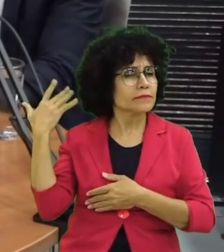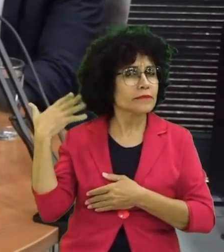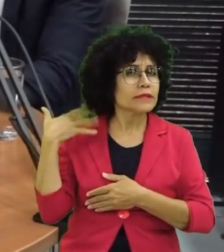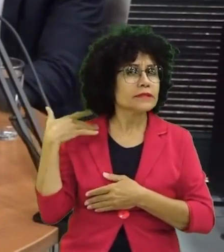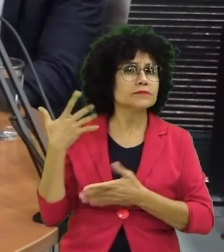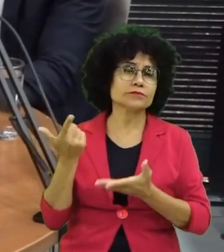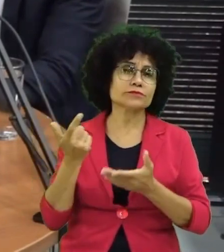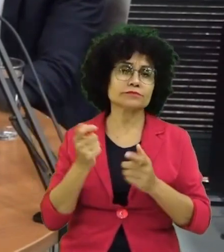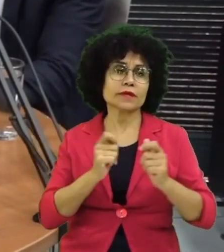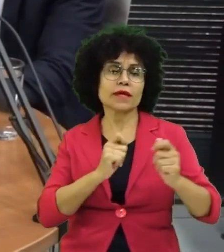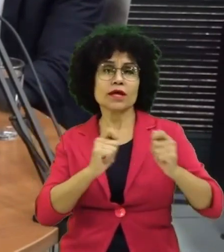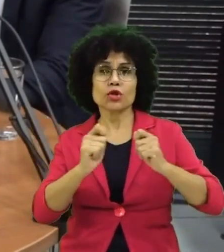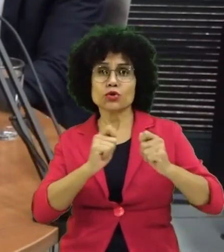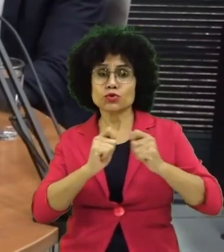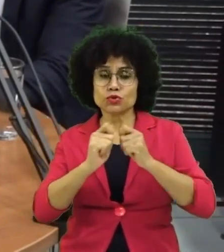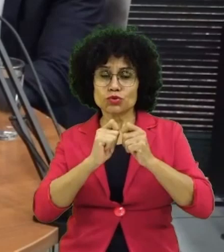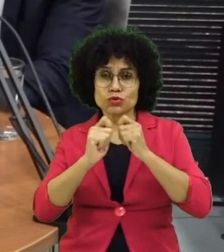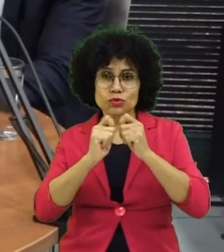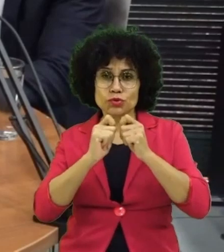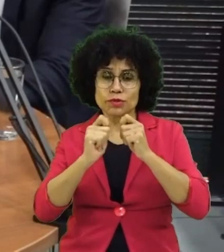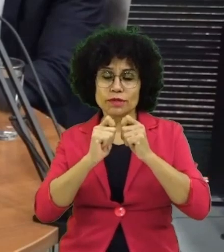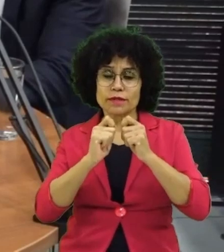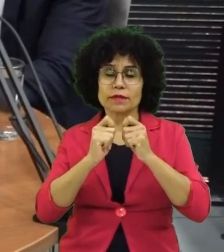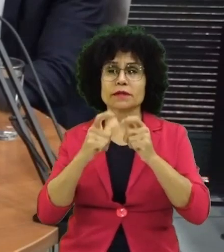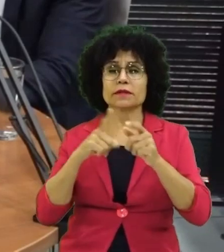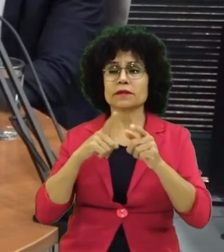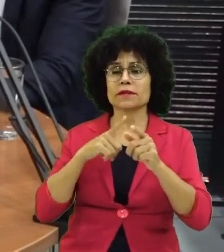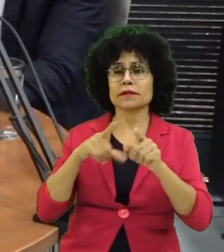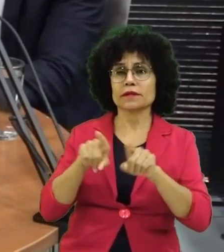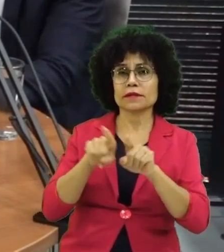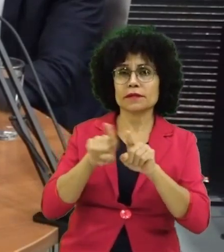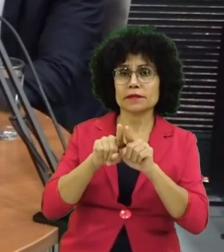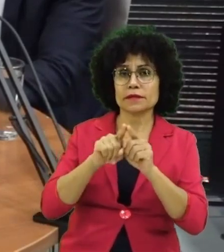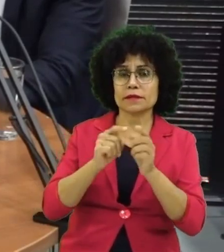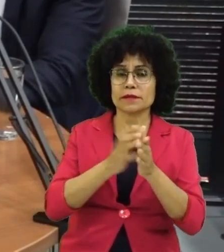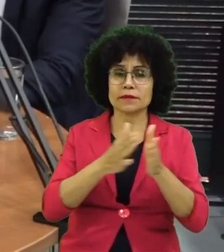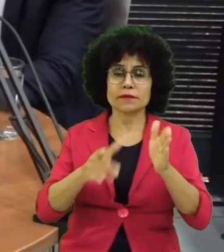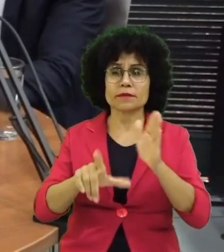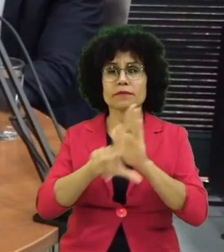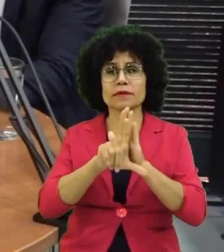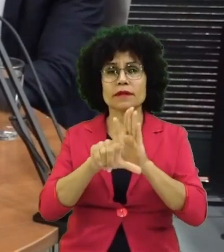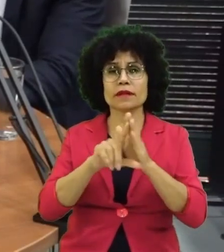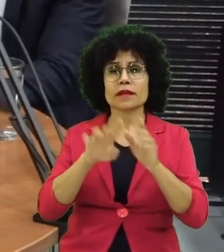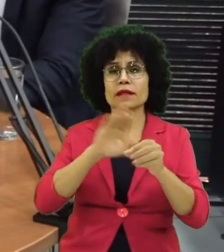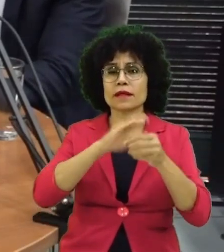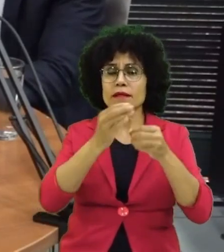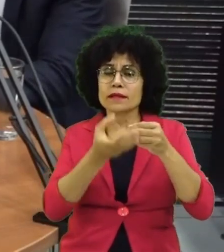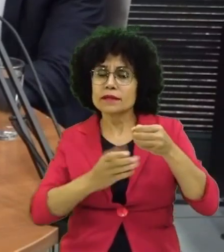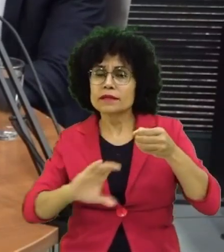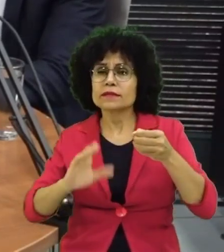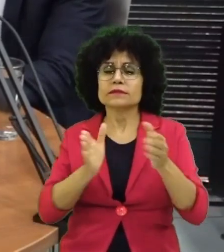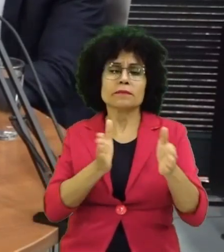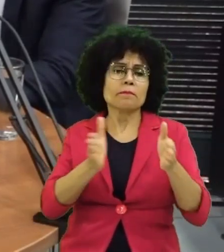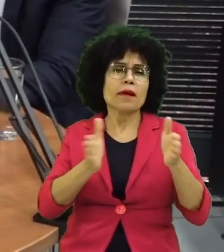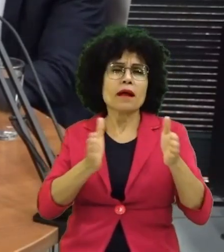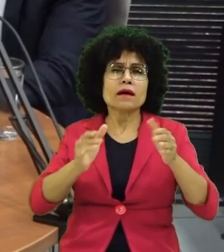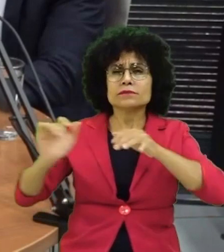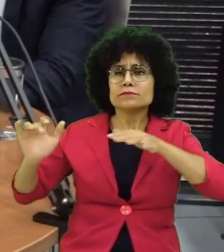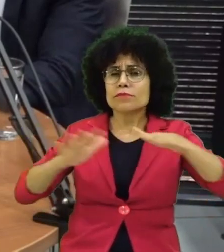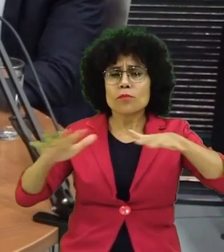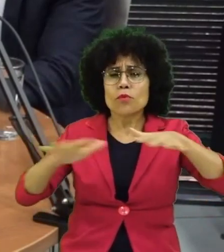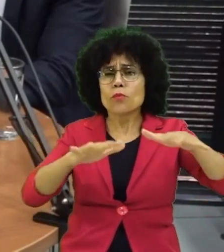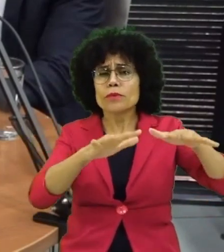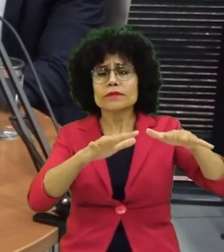no jornalismo, no transcorrer do cumprimento da Lei Nacional de Saneamento, os prazos e a mobilização